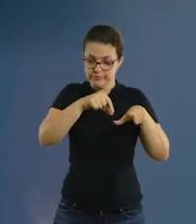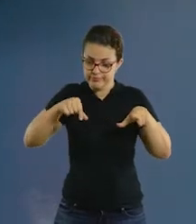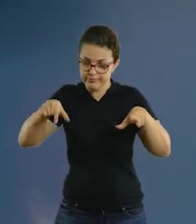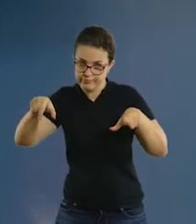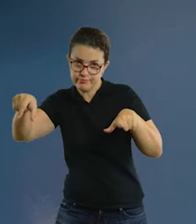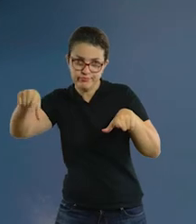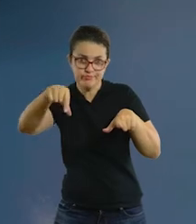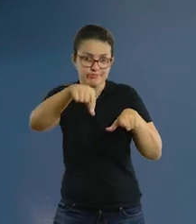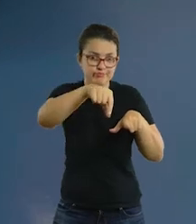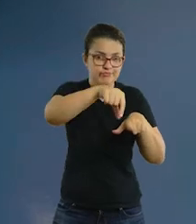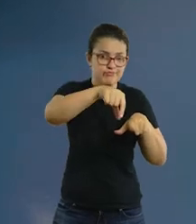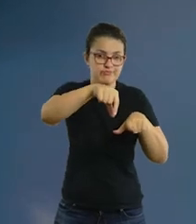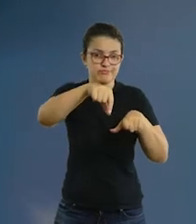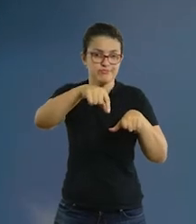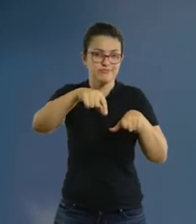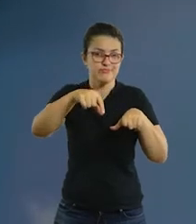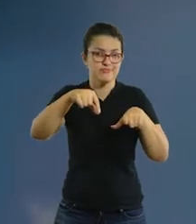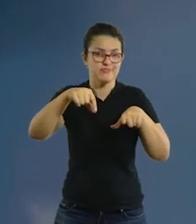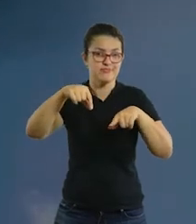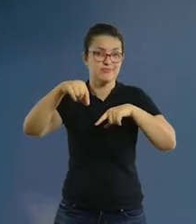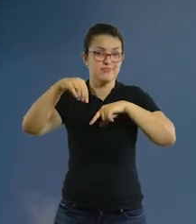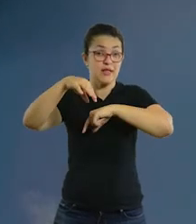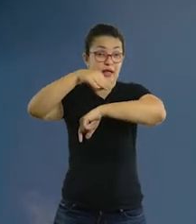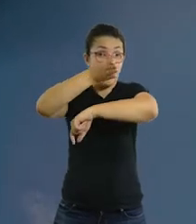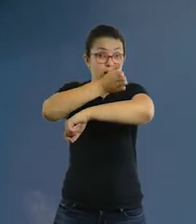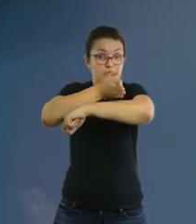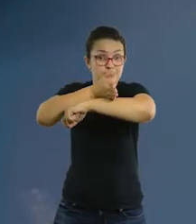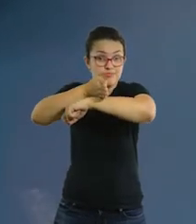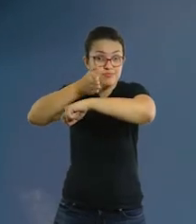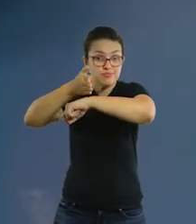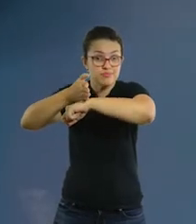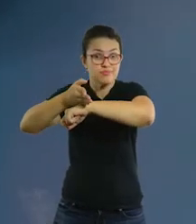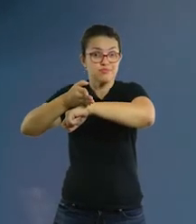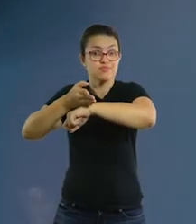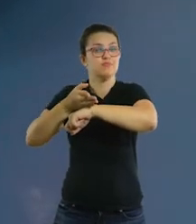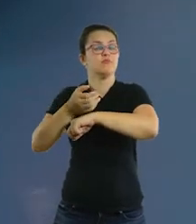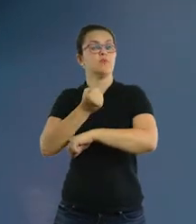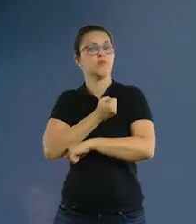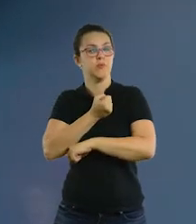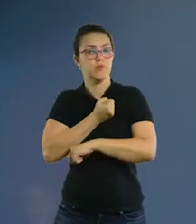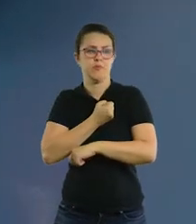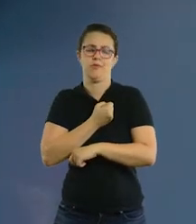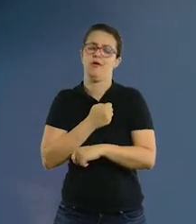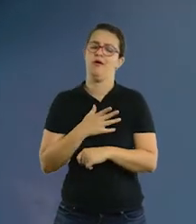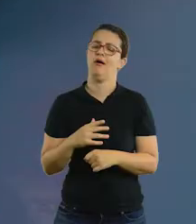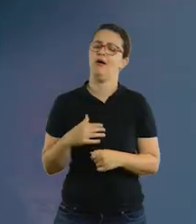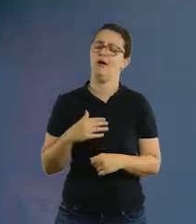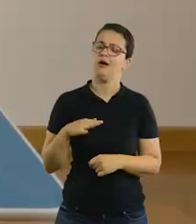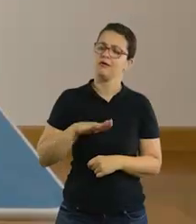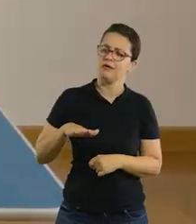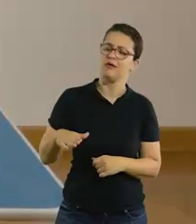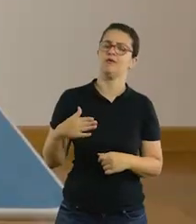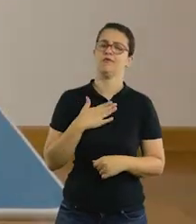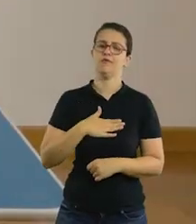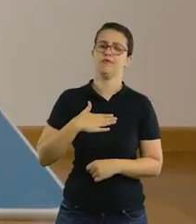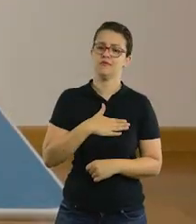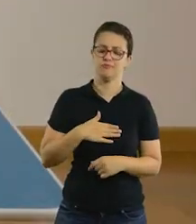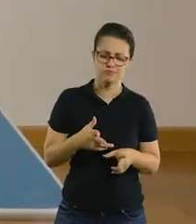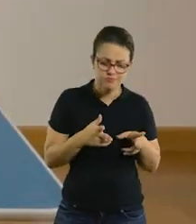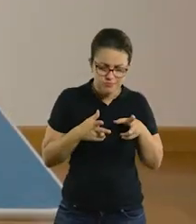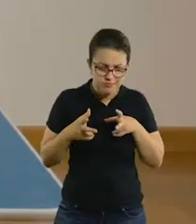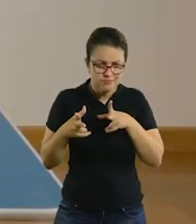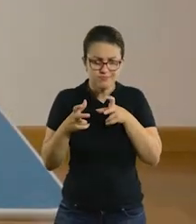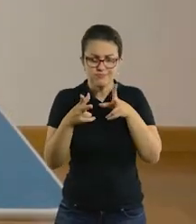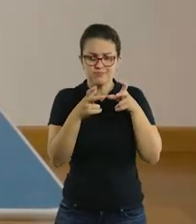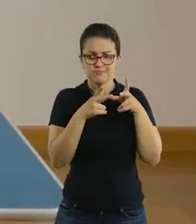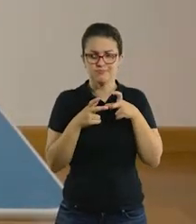numérica, tá? É bem legal, as crianças vão gostar, vão aprender bastante sobre os números, né? E vocês vão poder observar que tá